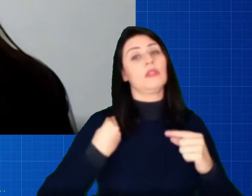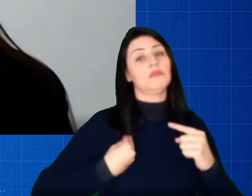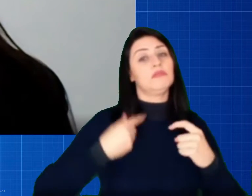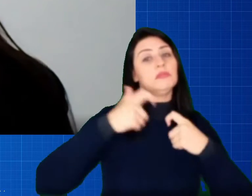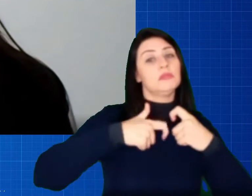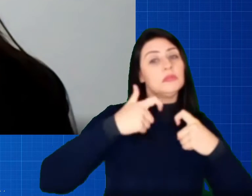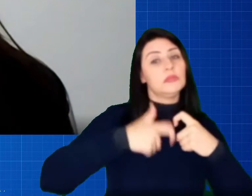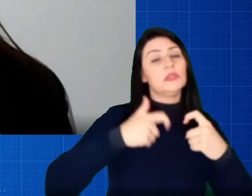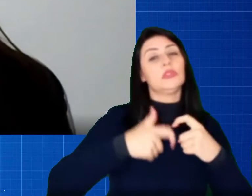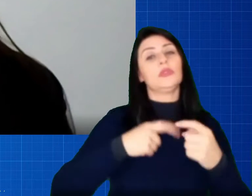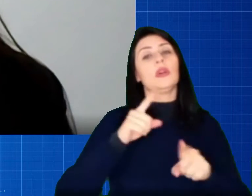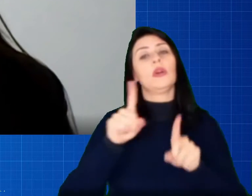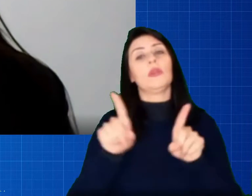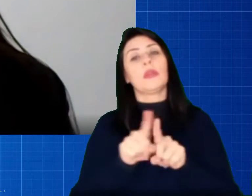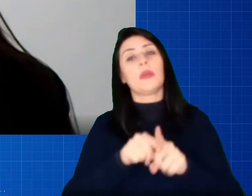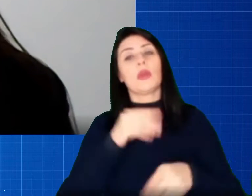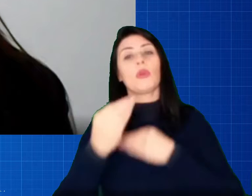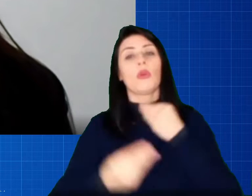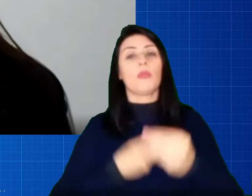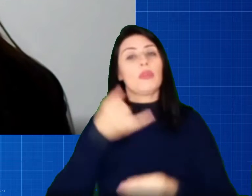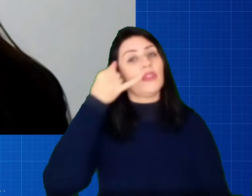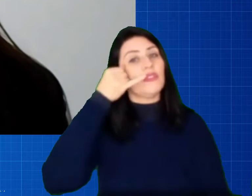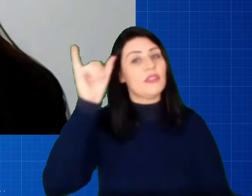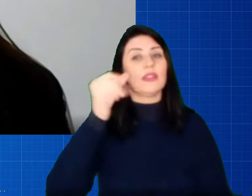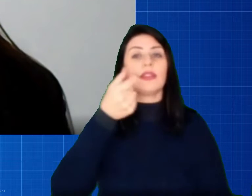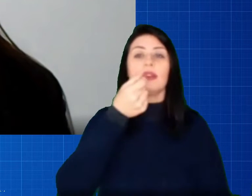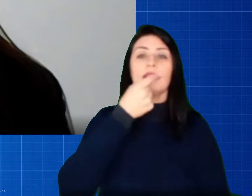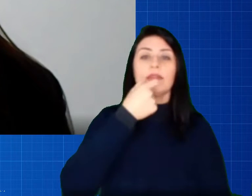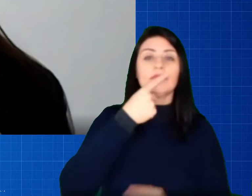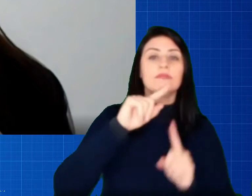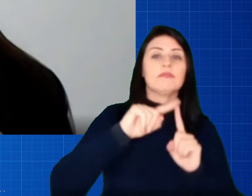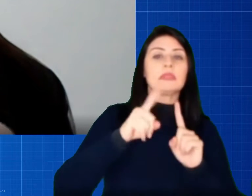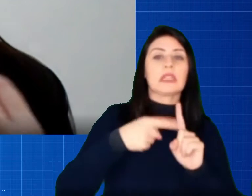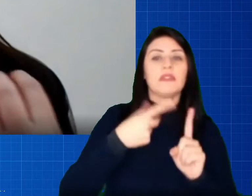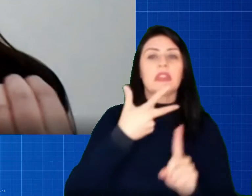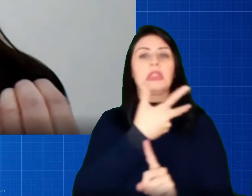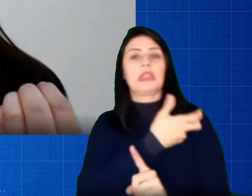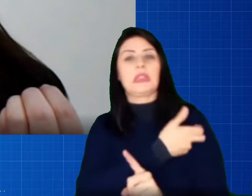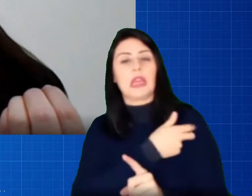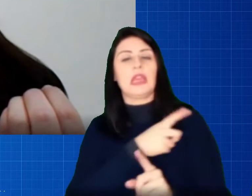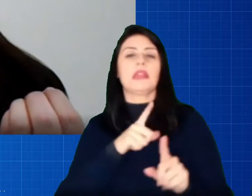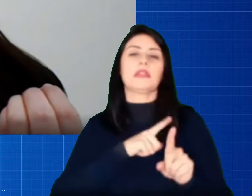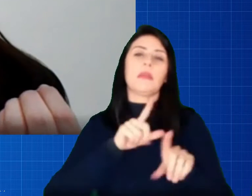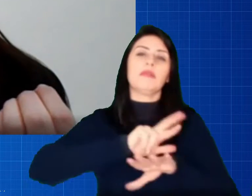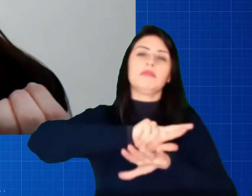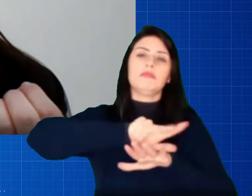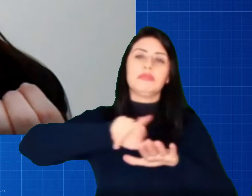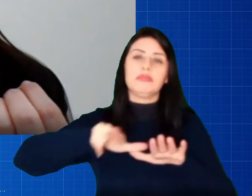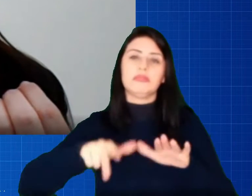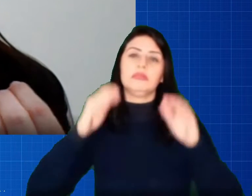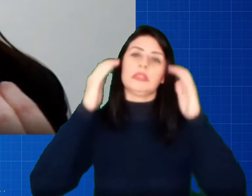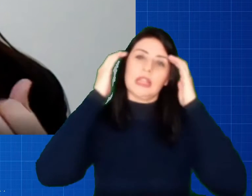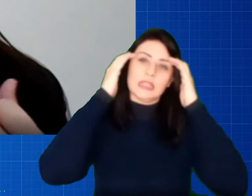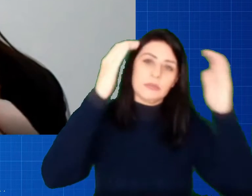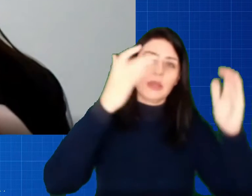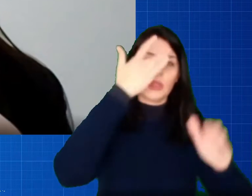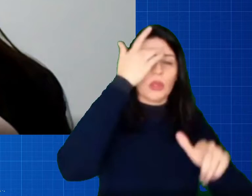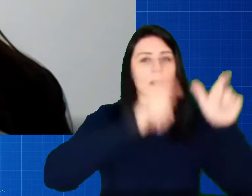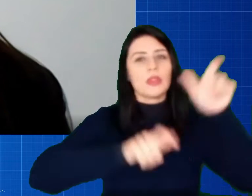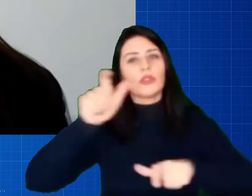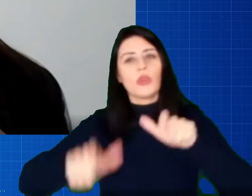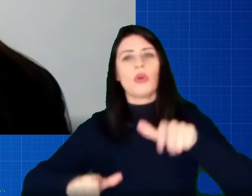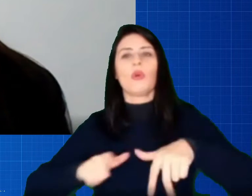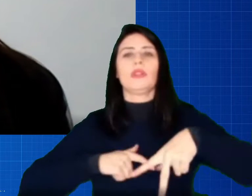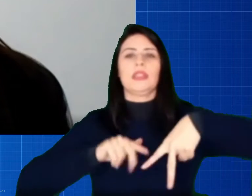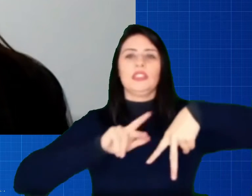vida sexual, a questão dos métodos contraceptivos e a questão mesmo da diversidade que a gente usa hoje em dia, né? A questão do respeito ao